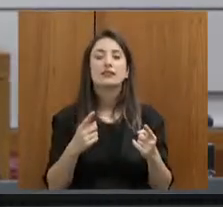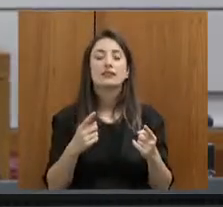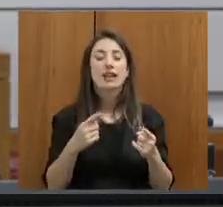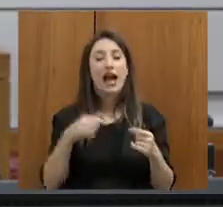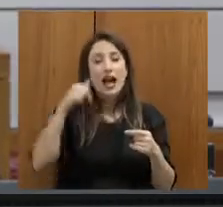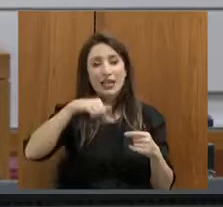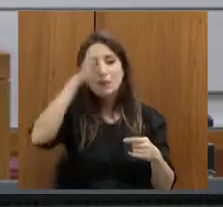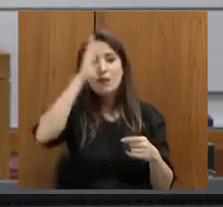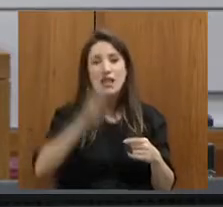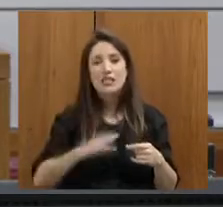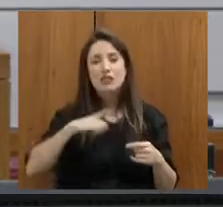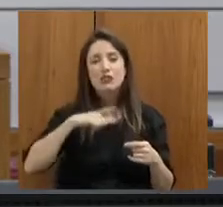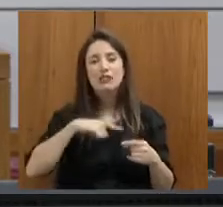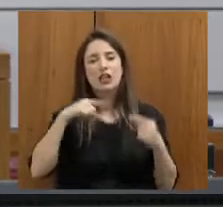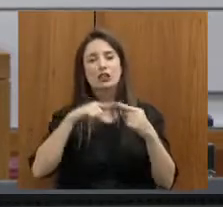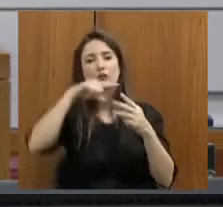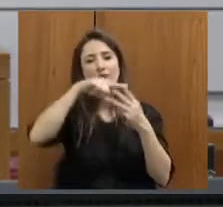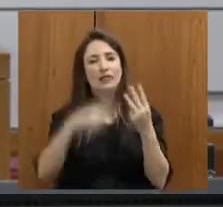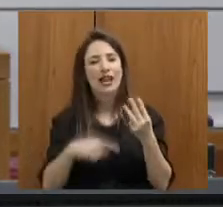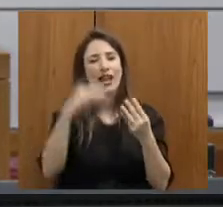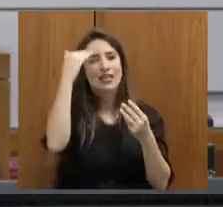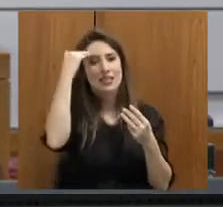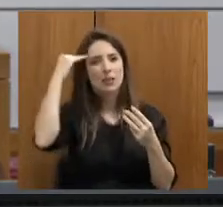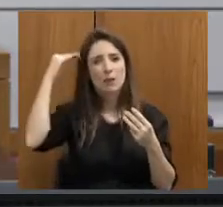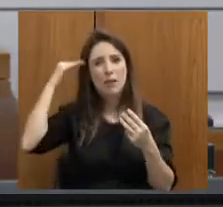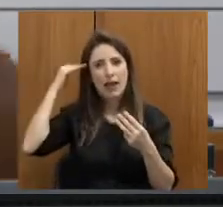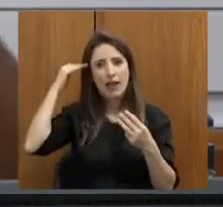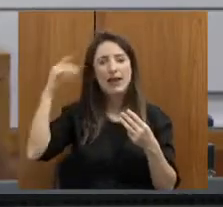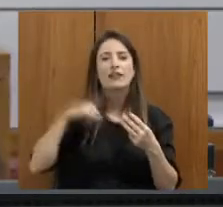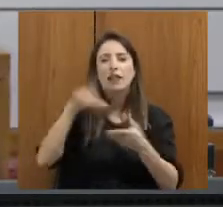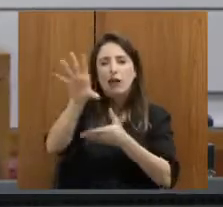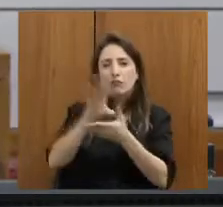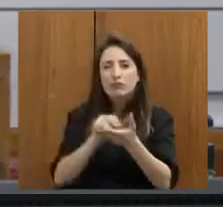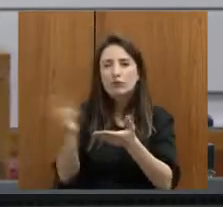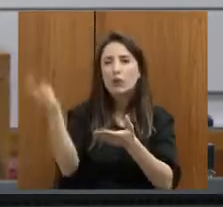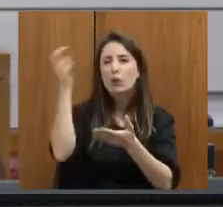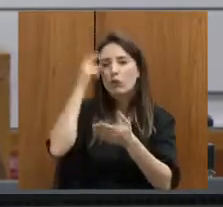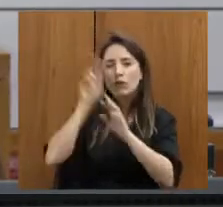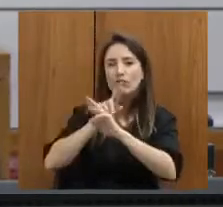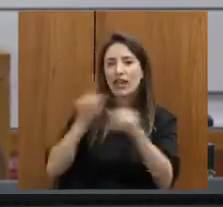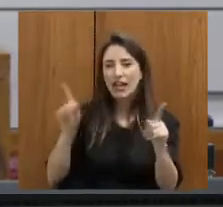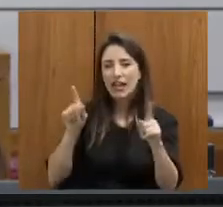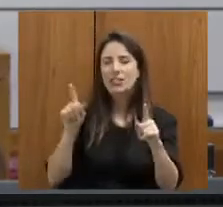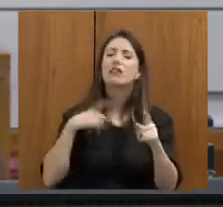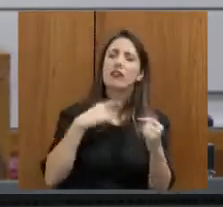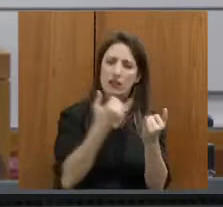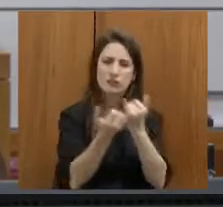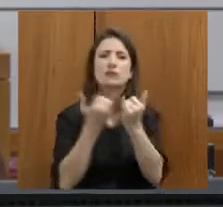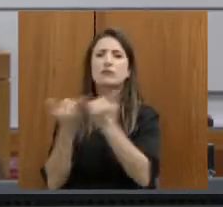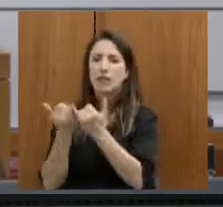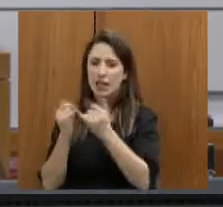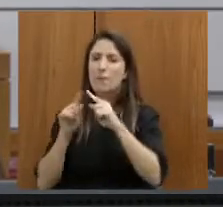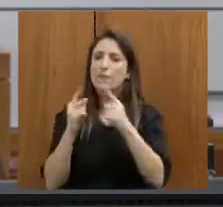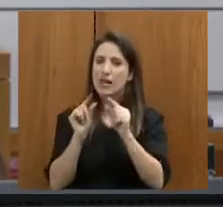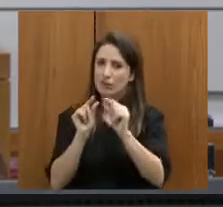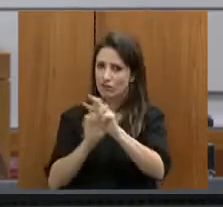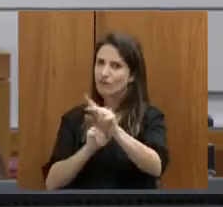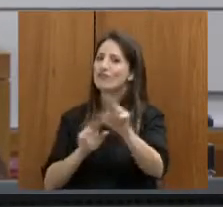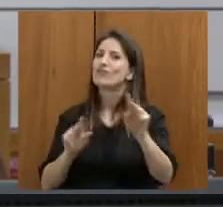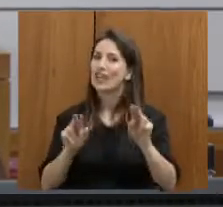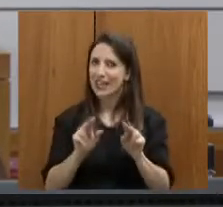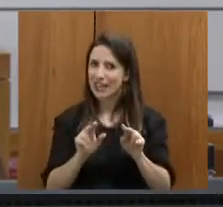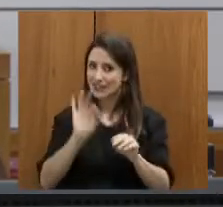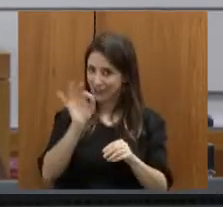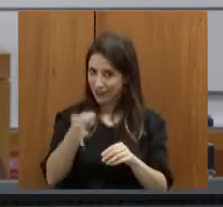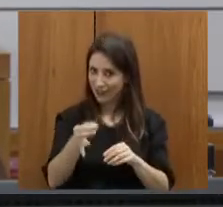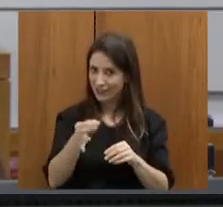Candomblé no Brasil né de povos diferentes mesmo que a gente tem as semelhanças e a gente tem muitas a gente tem diferenças ou